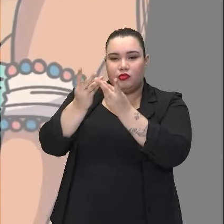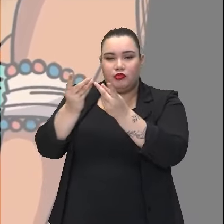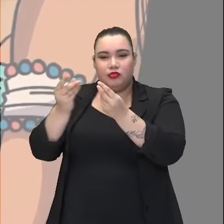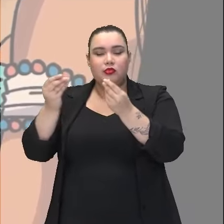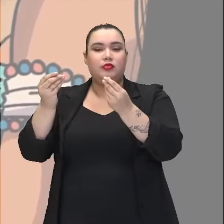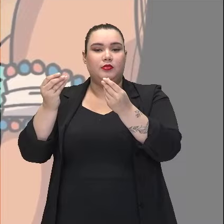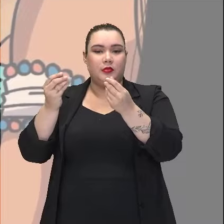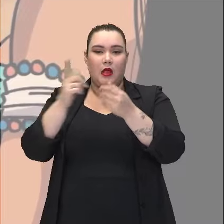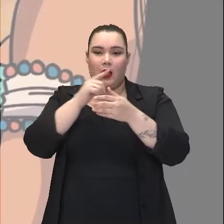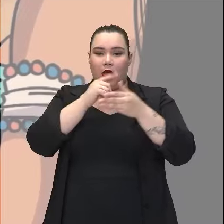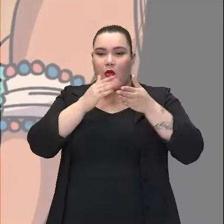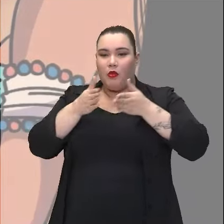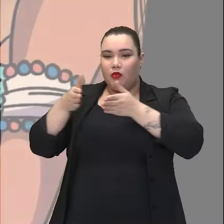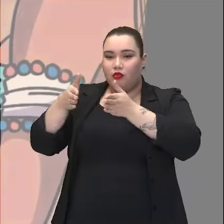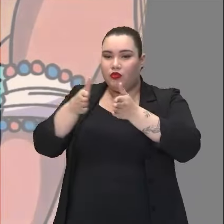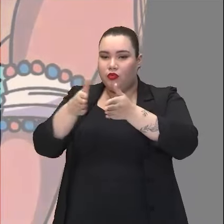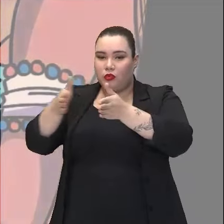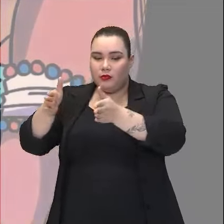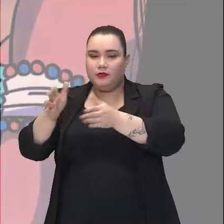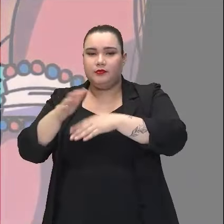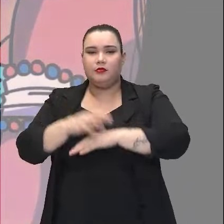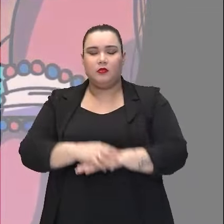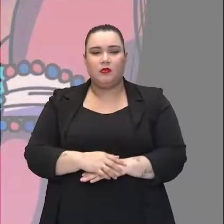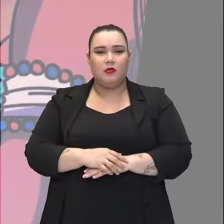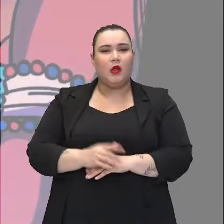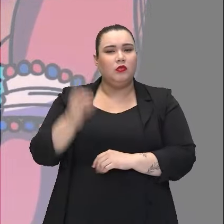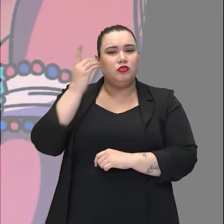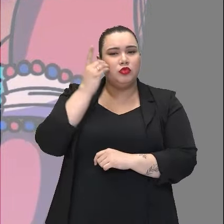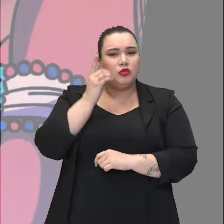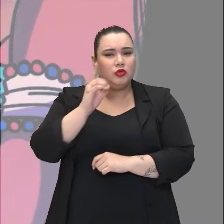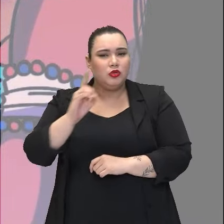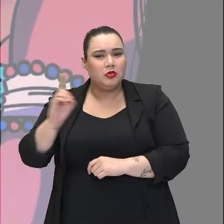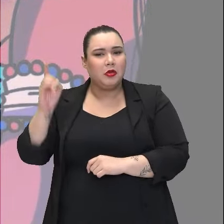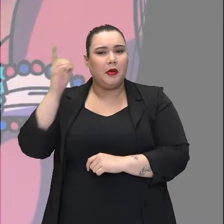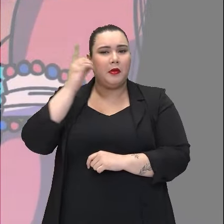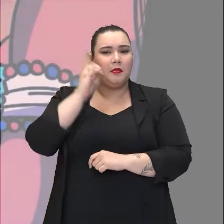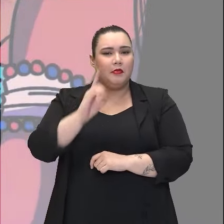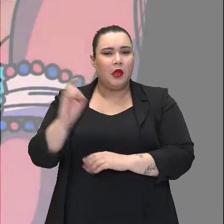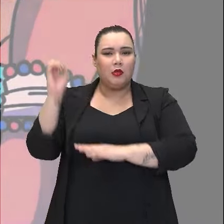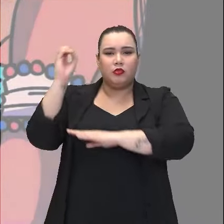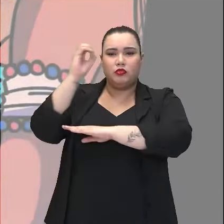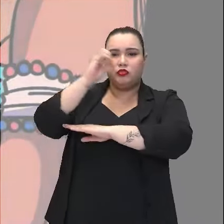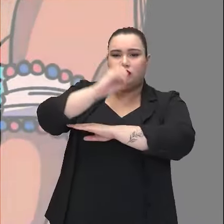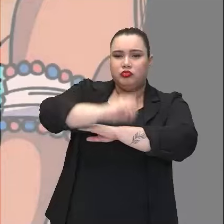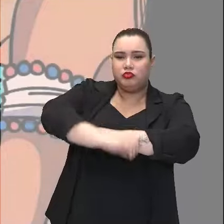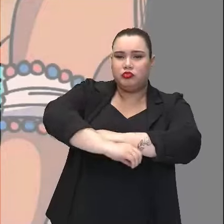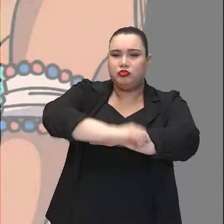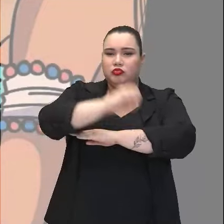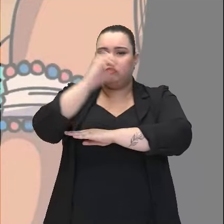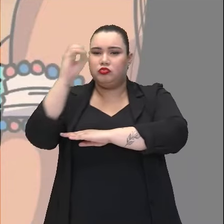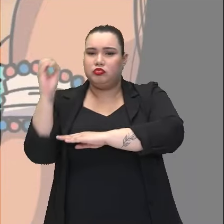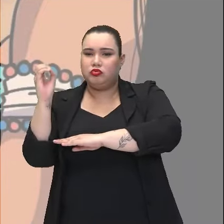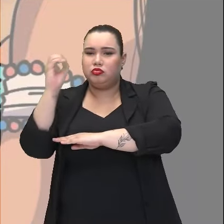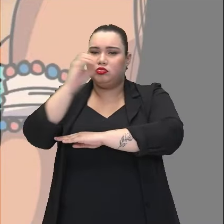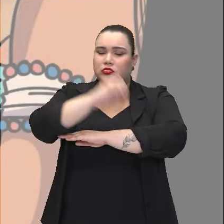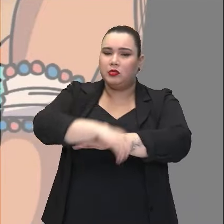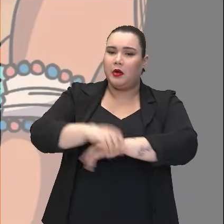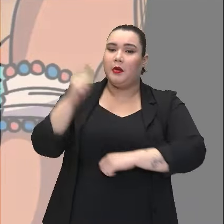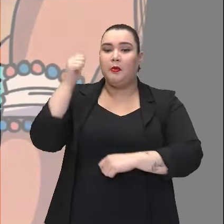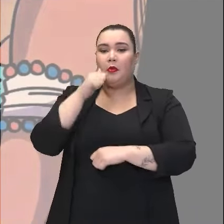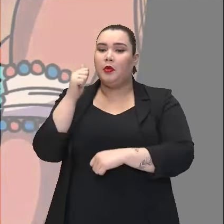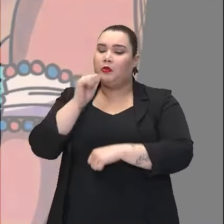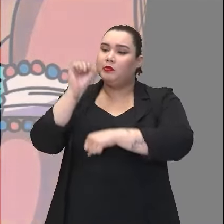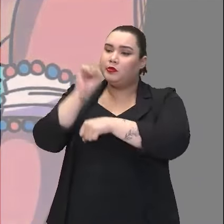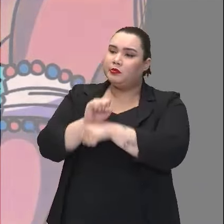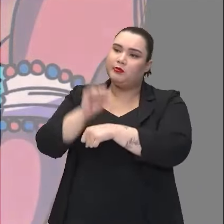rio. Passaram-se muitos dias sem que Itajibá voltasse a Taba. Todas as tardes a Índia esperava, à margem